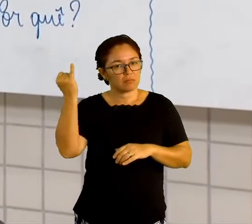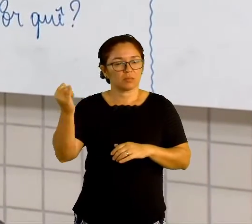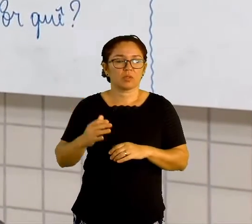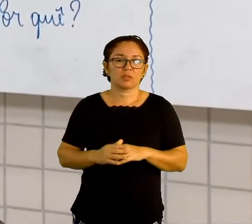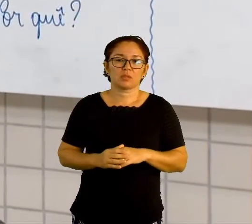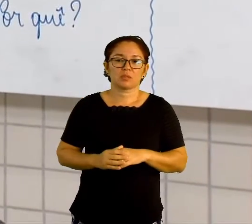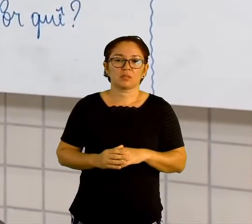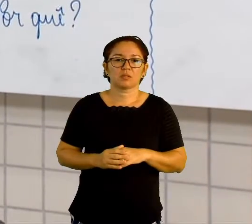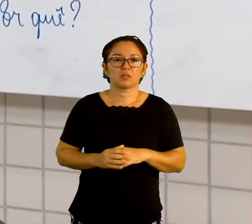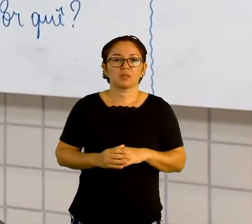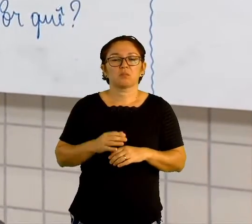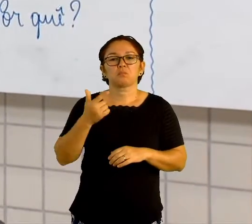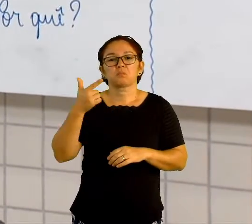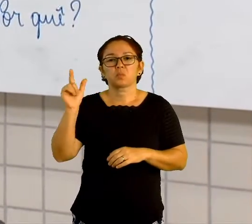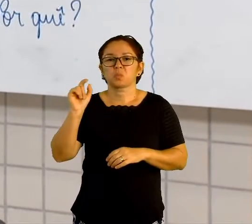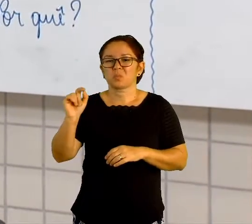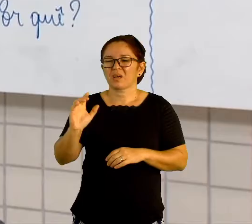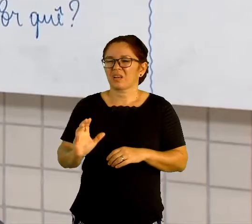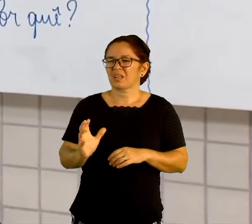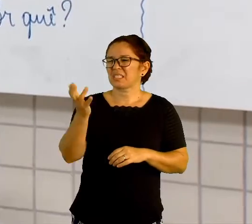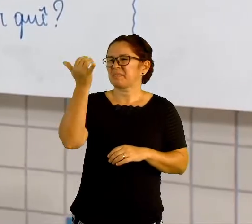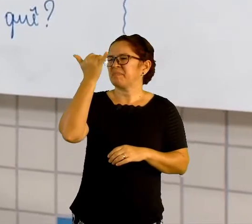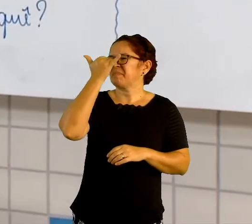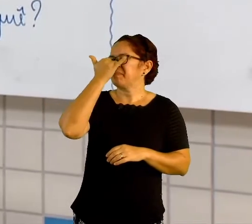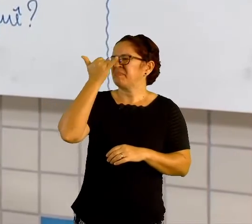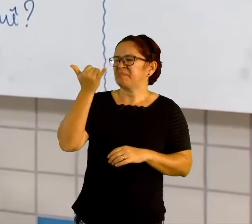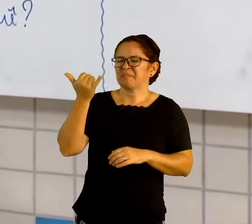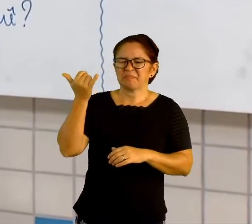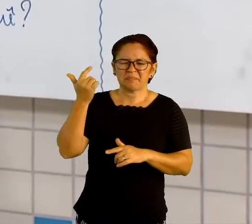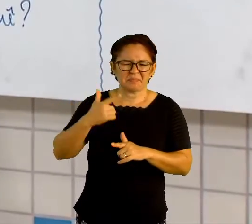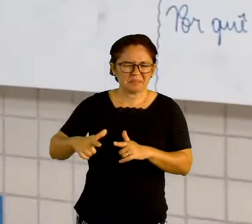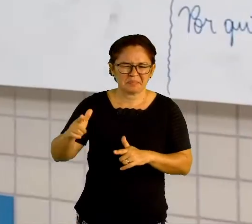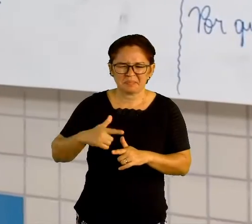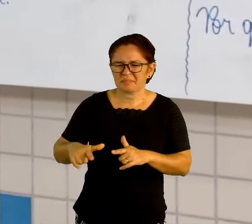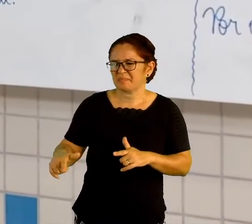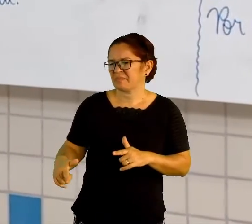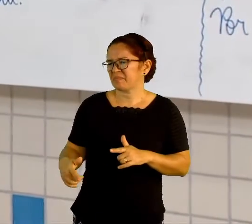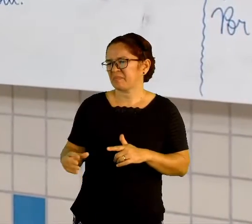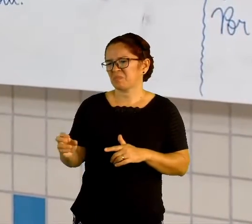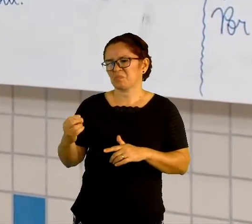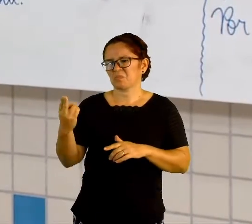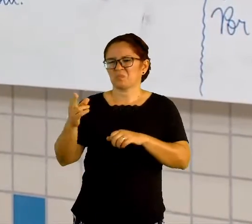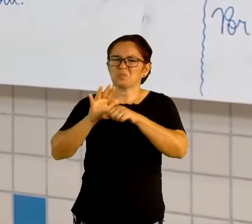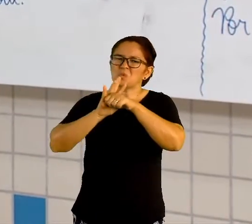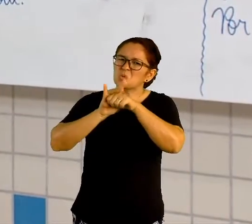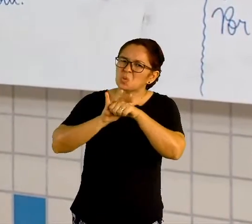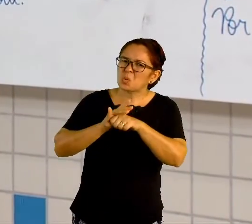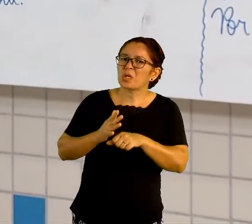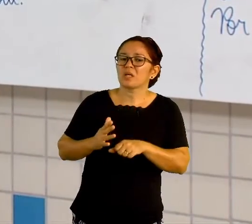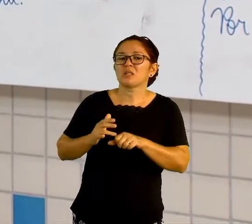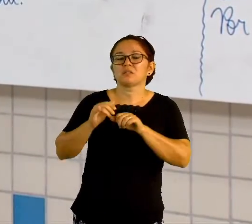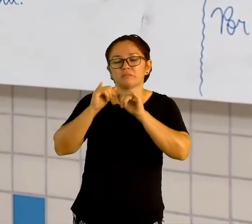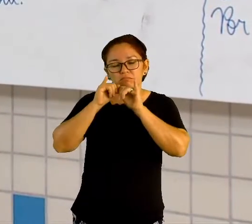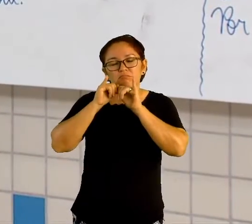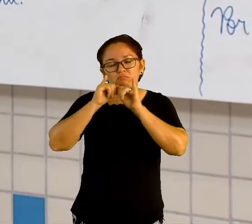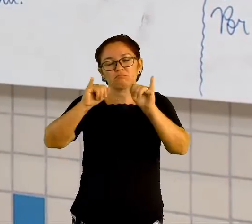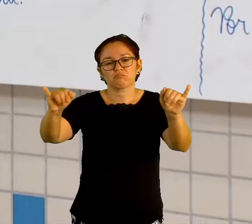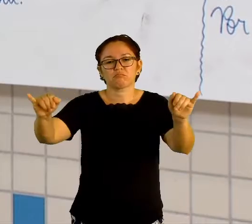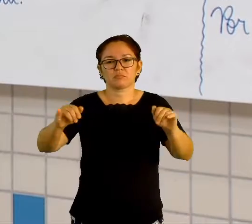aí alguma tragédia, alguma doença, os elementos que formam a